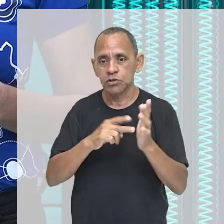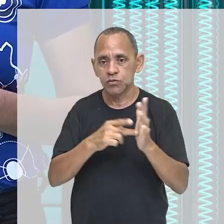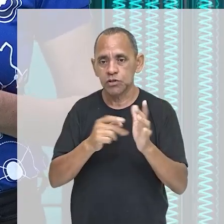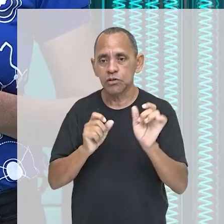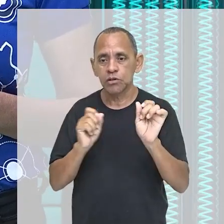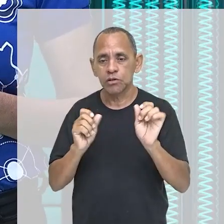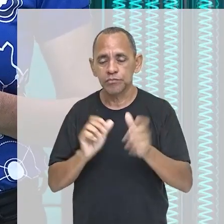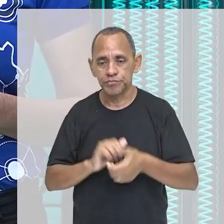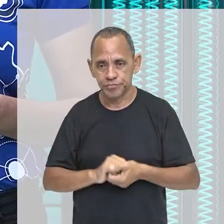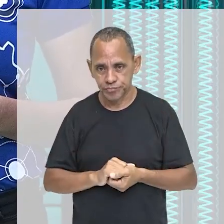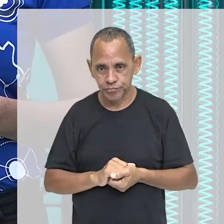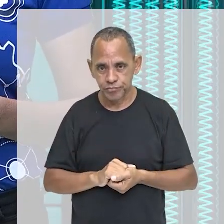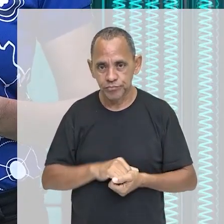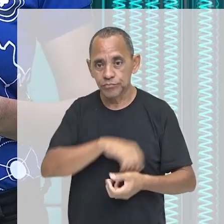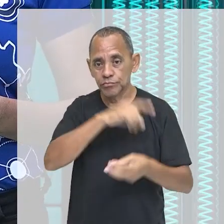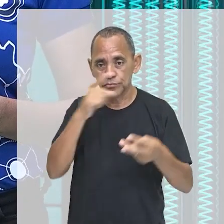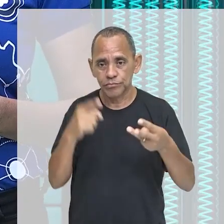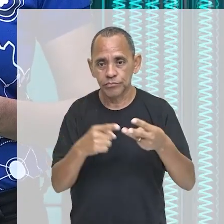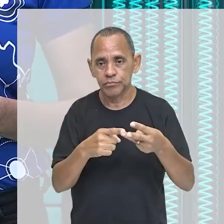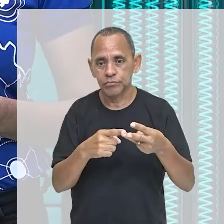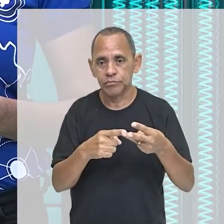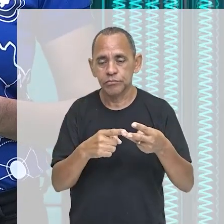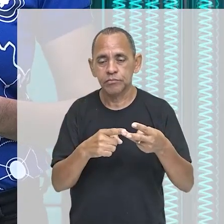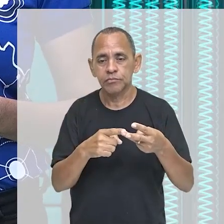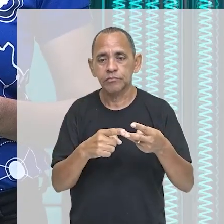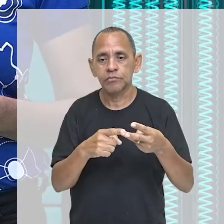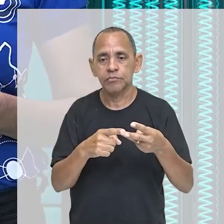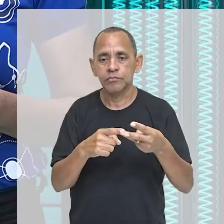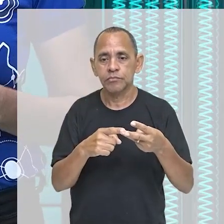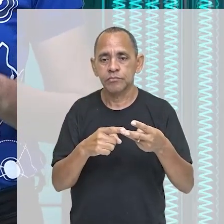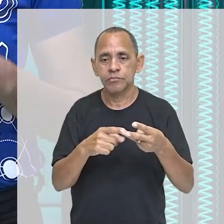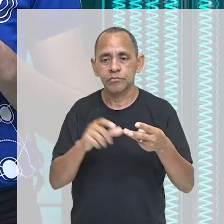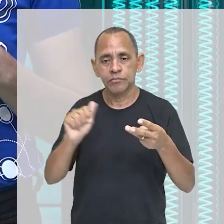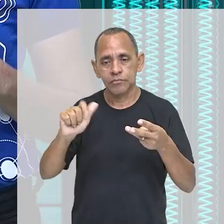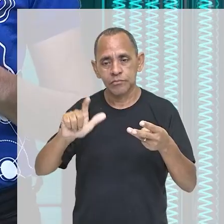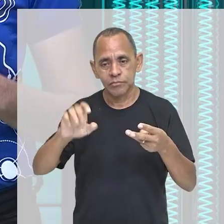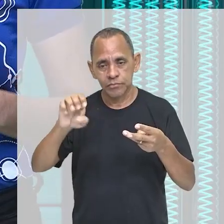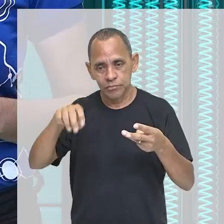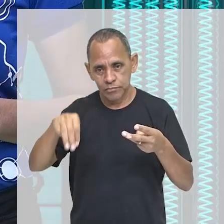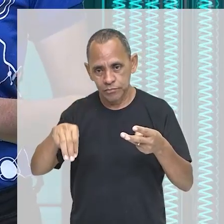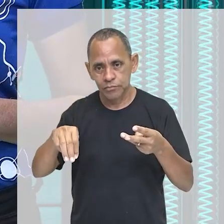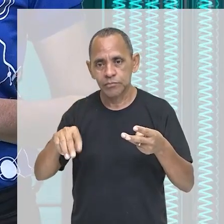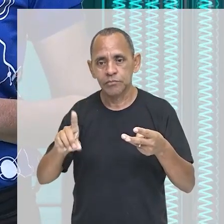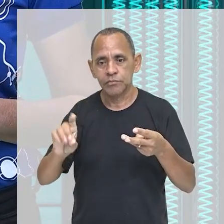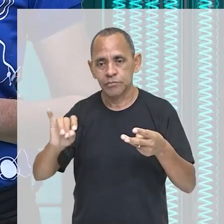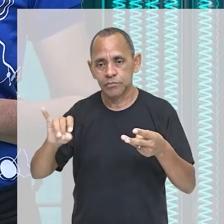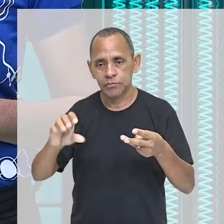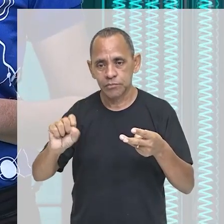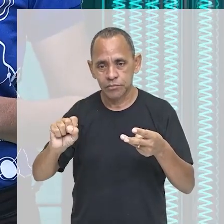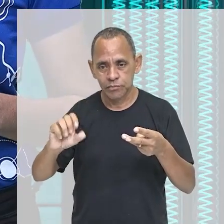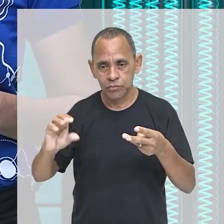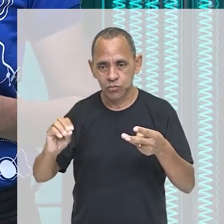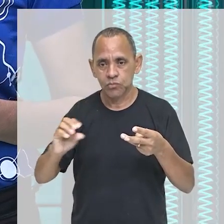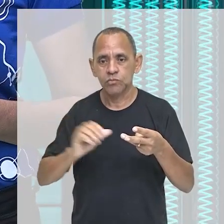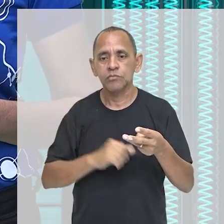Furthermore, furthermore, que significa além disso, a mesma de moreover, mesma ideia.